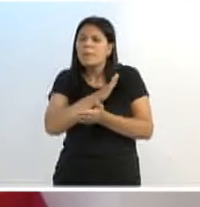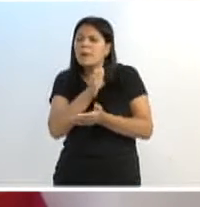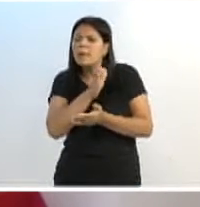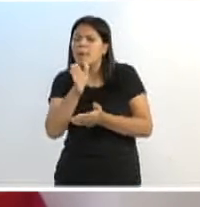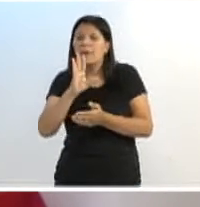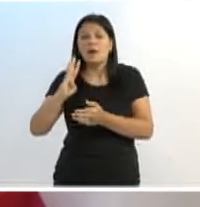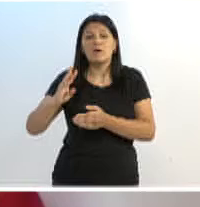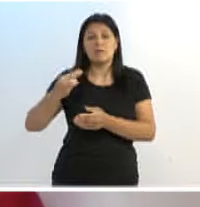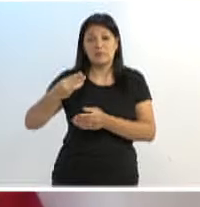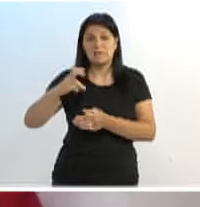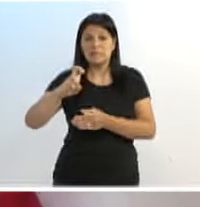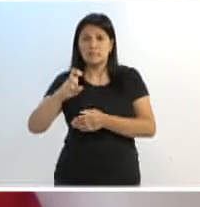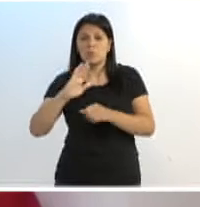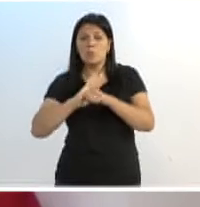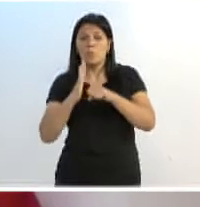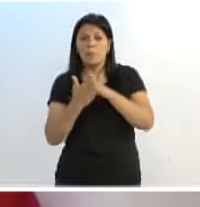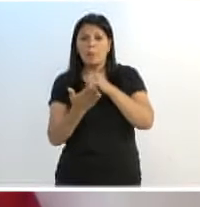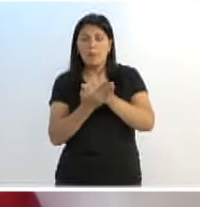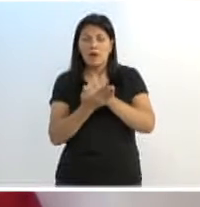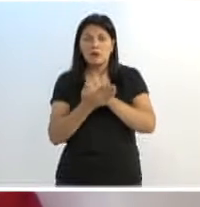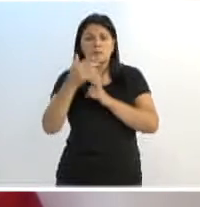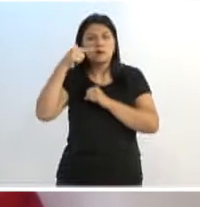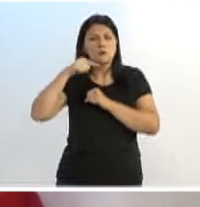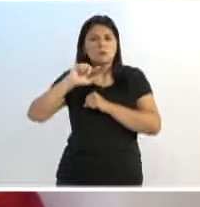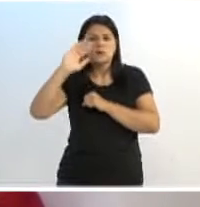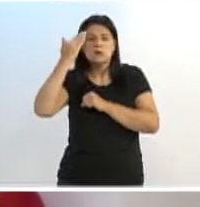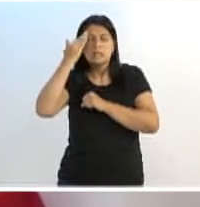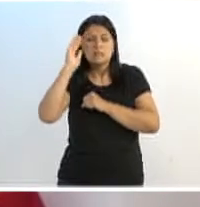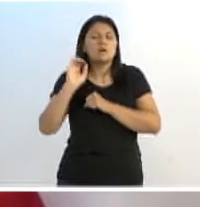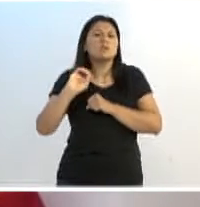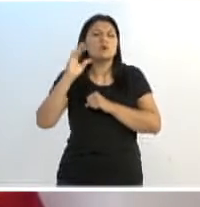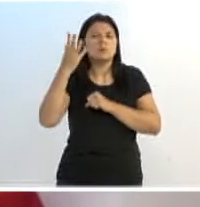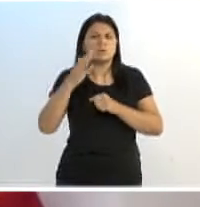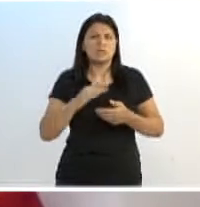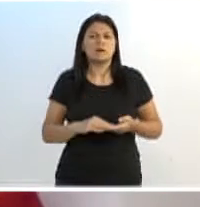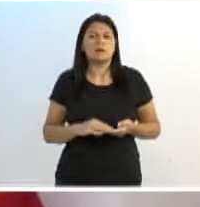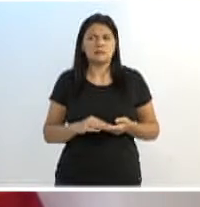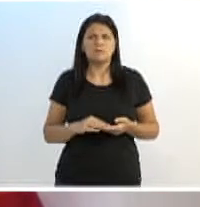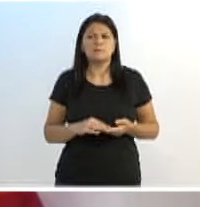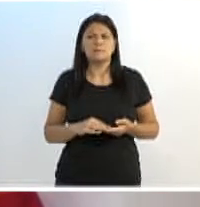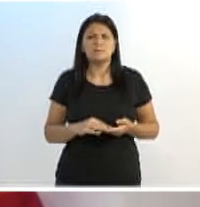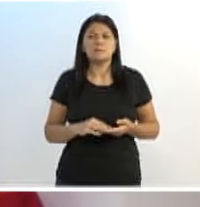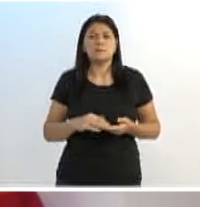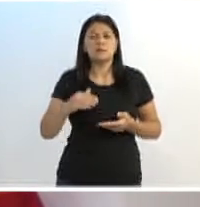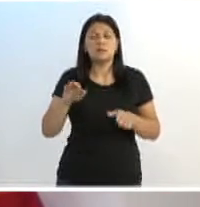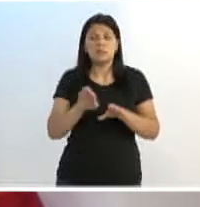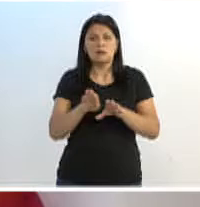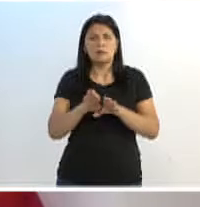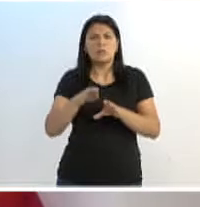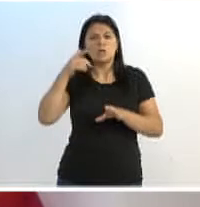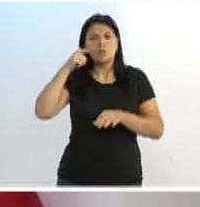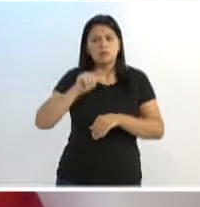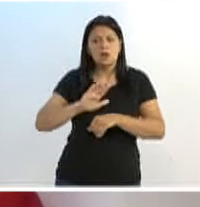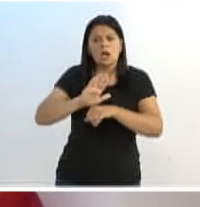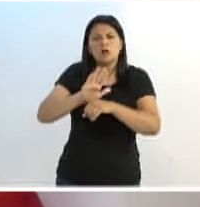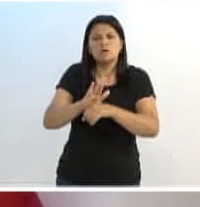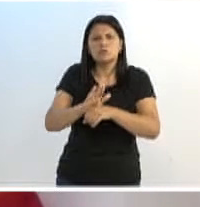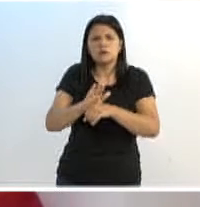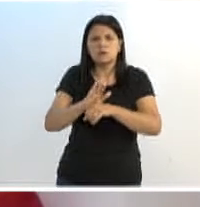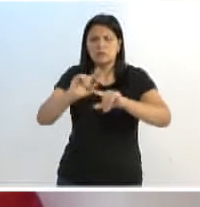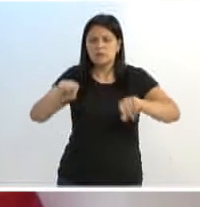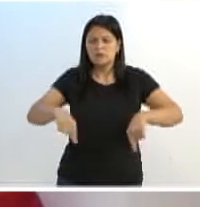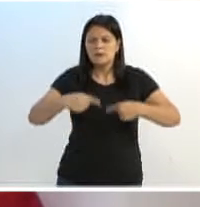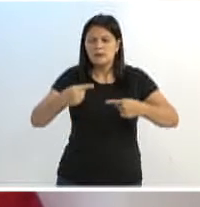bairros da cidade e nós procuramos dividir as nossas atividades com as nossas equipes para que a gente possa dar conta de todos esses desafios, que não são